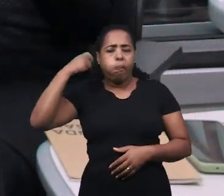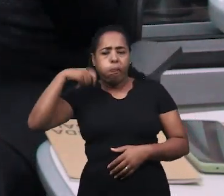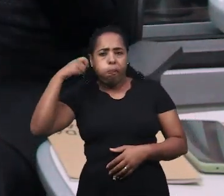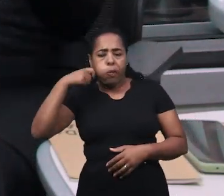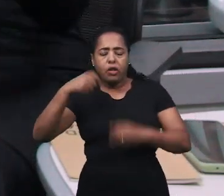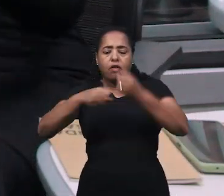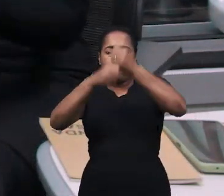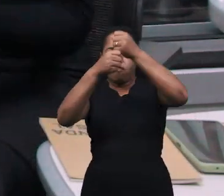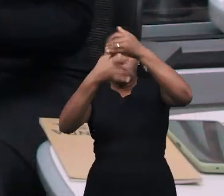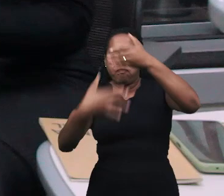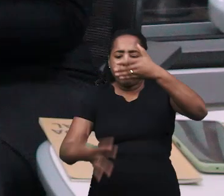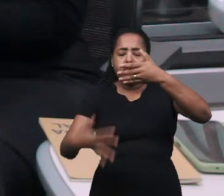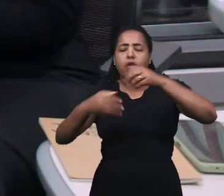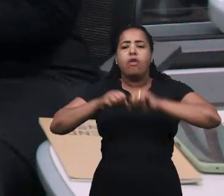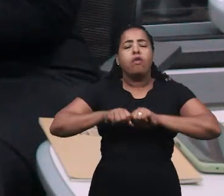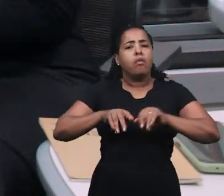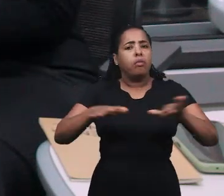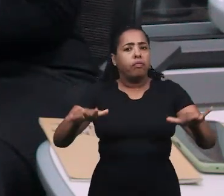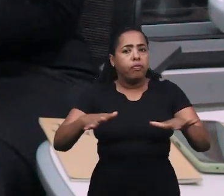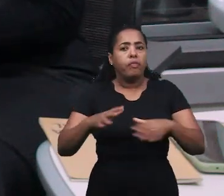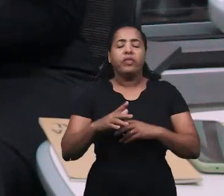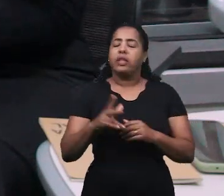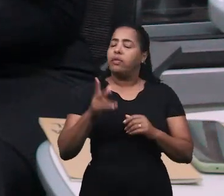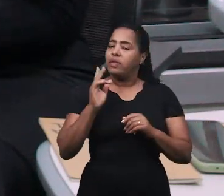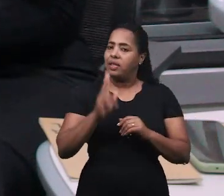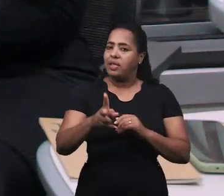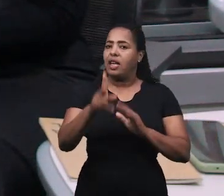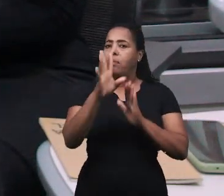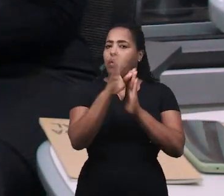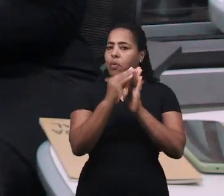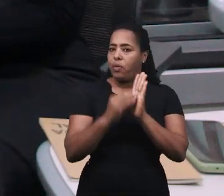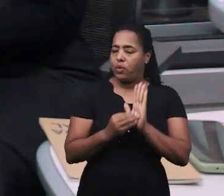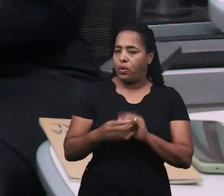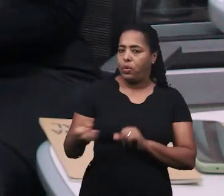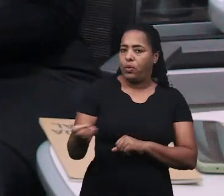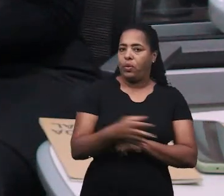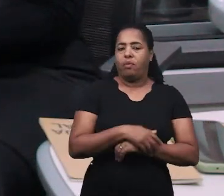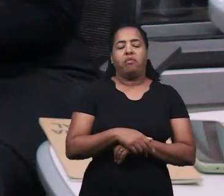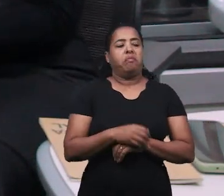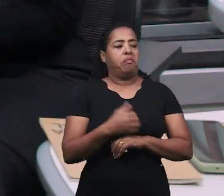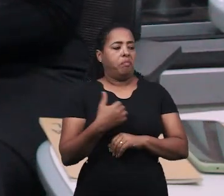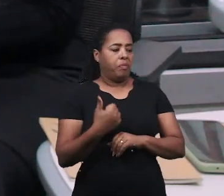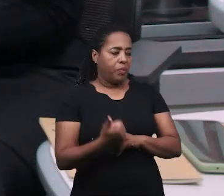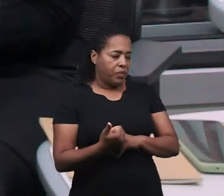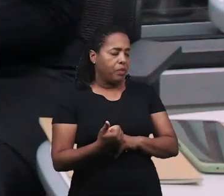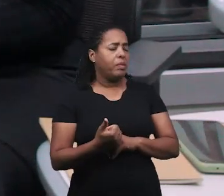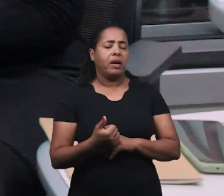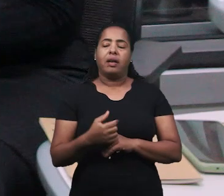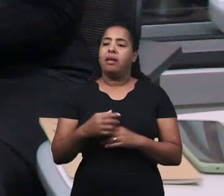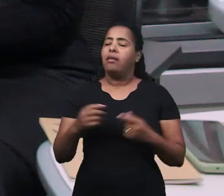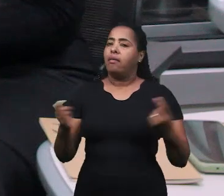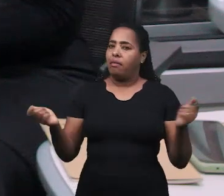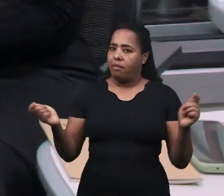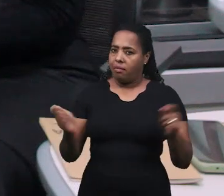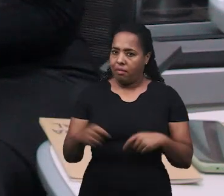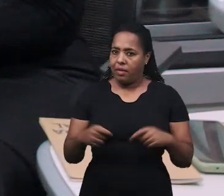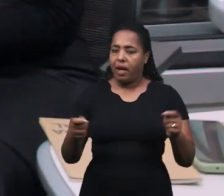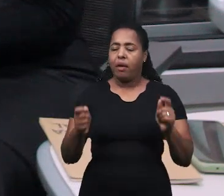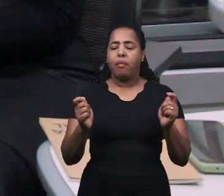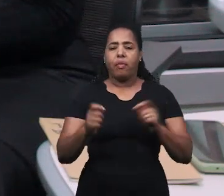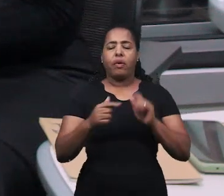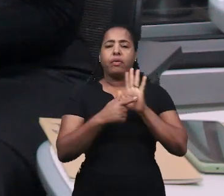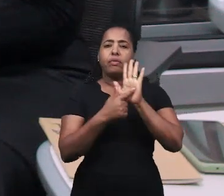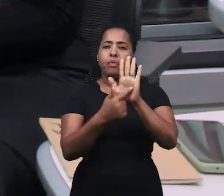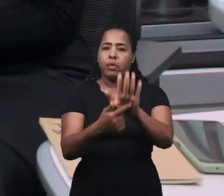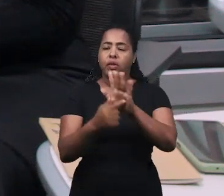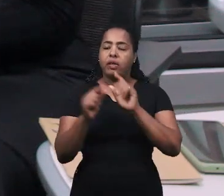advogado que quer destrinchar isso para os nossos irmãos, então sempre tem um conteúdo novo, sempre. Muito bem. Aliás,